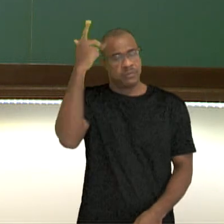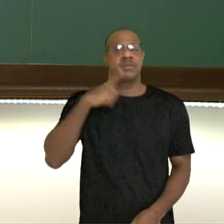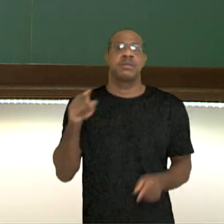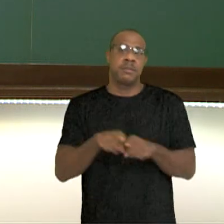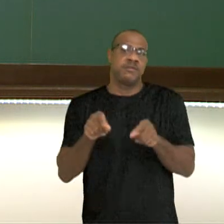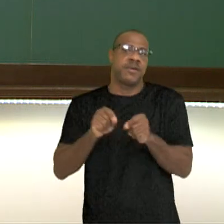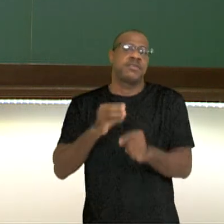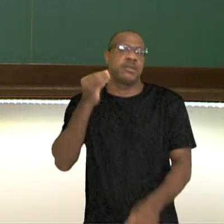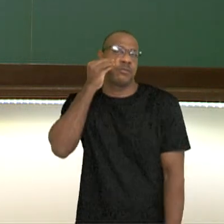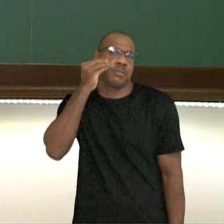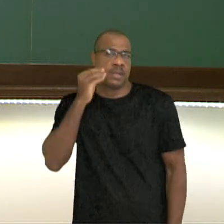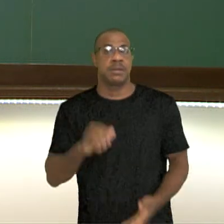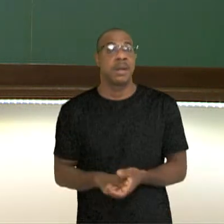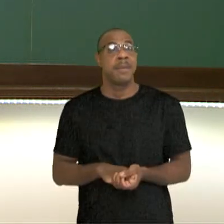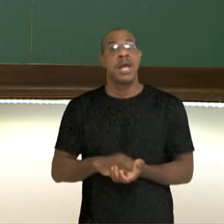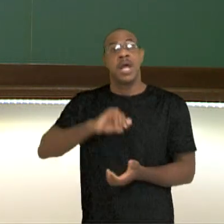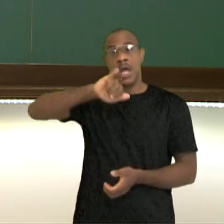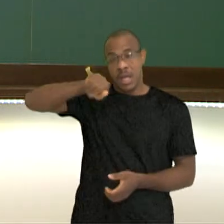Cage